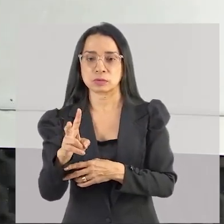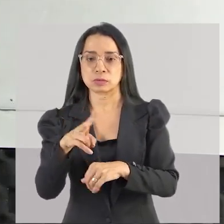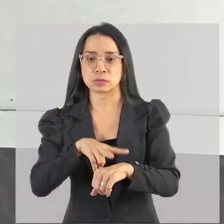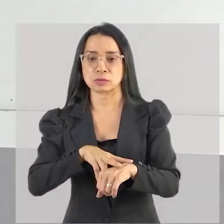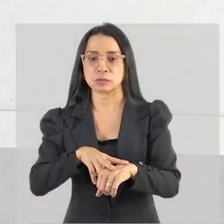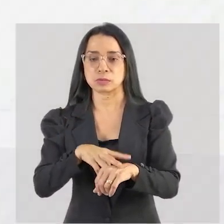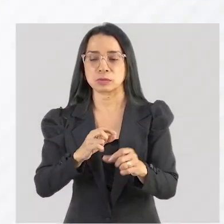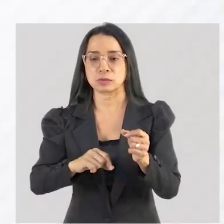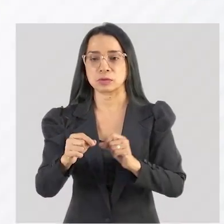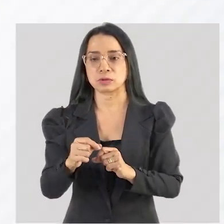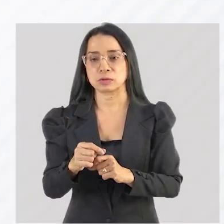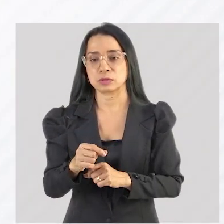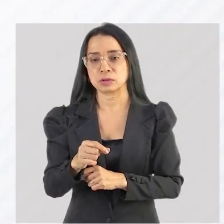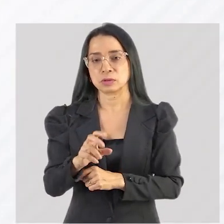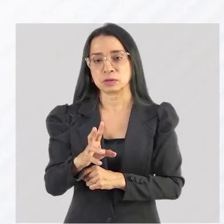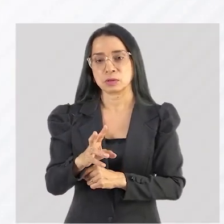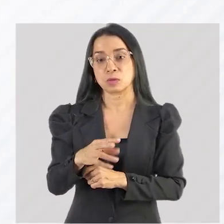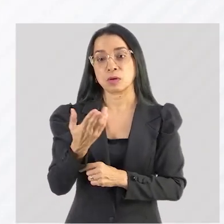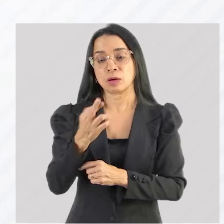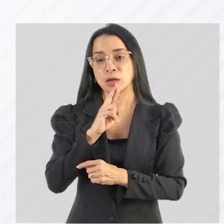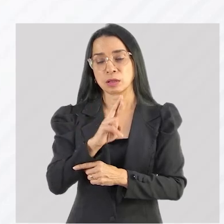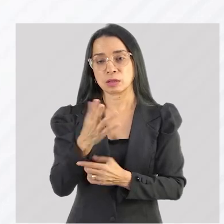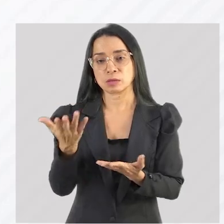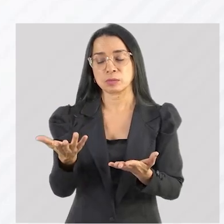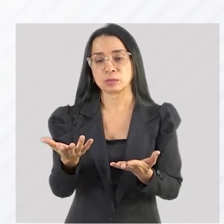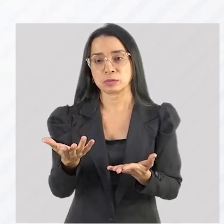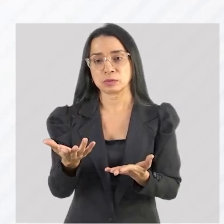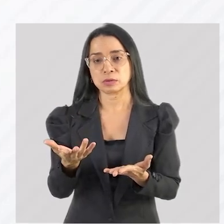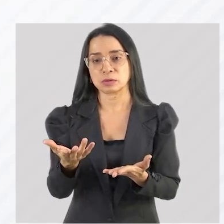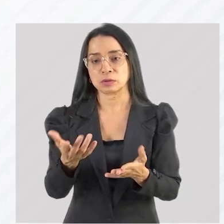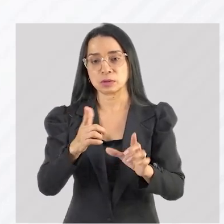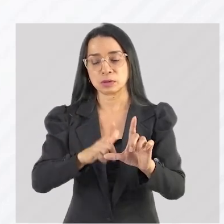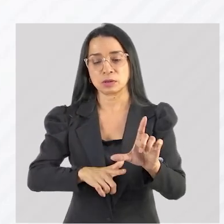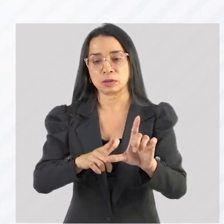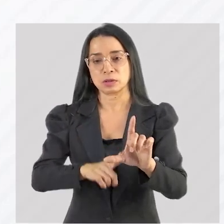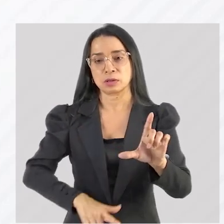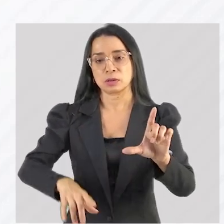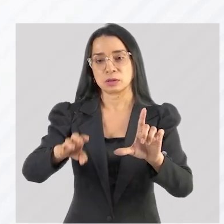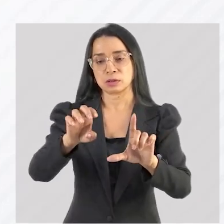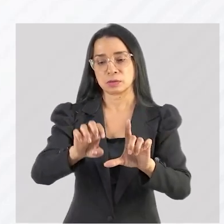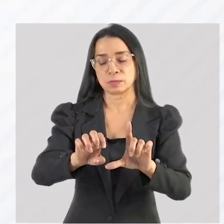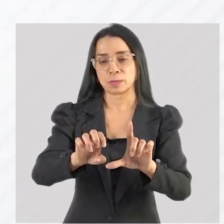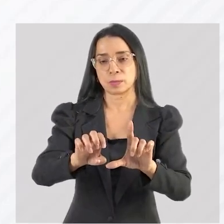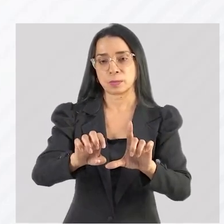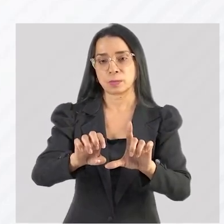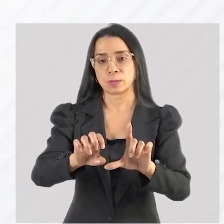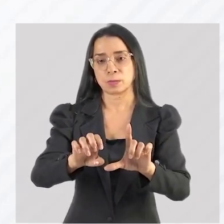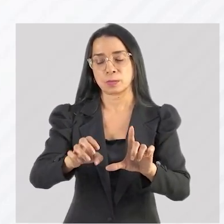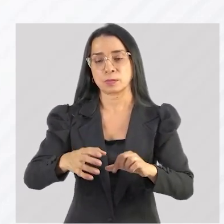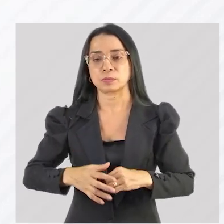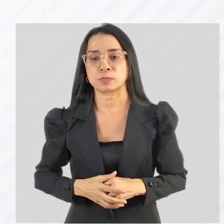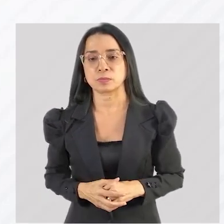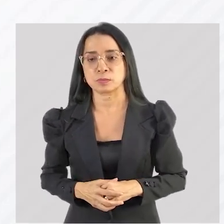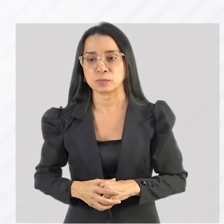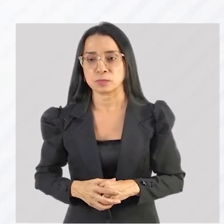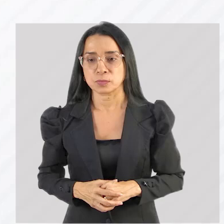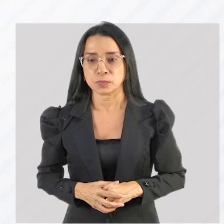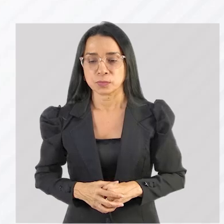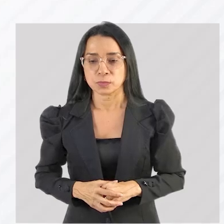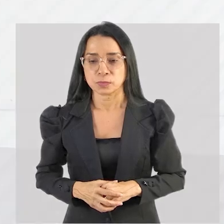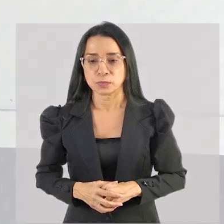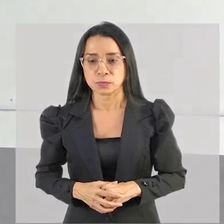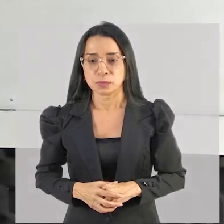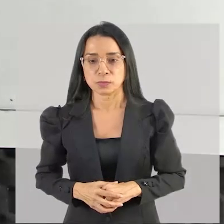ok? 2,5 está em qual alternativa? Alternativa letra E. Tranquilo?